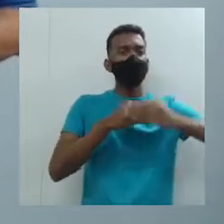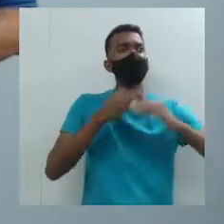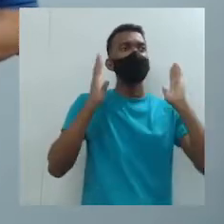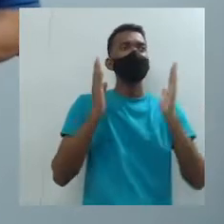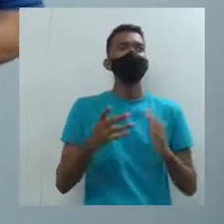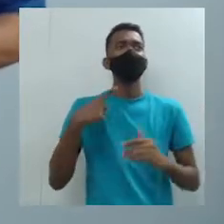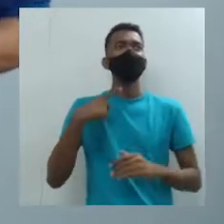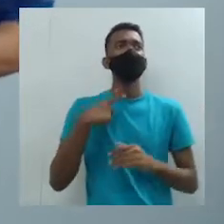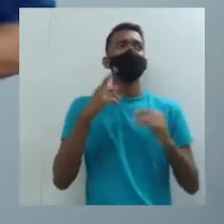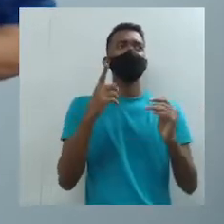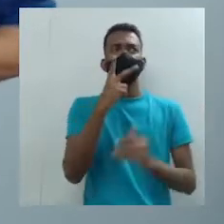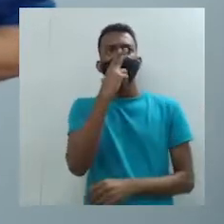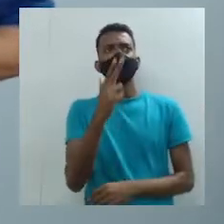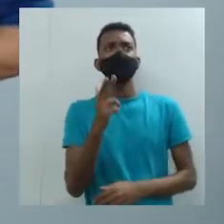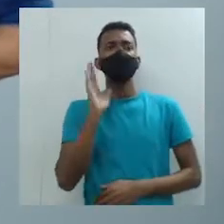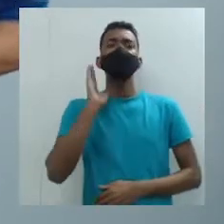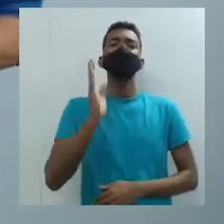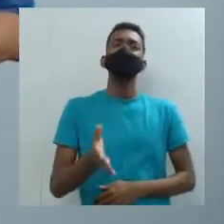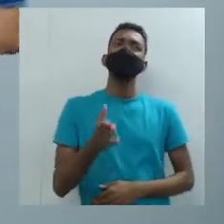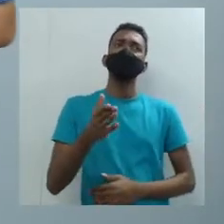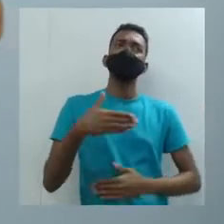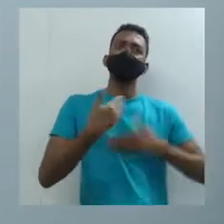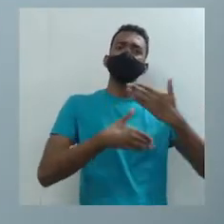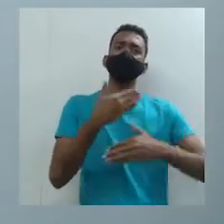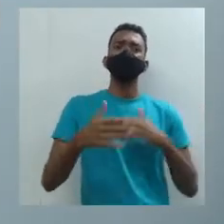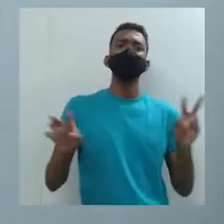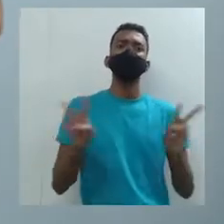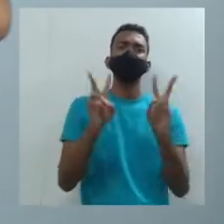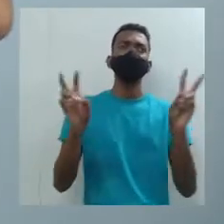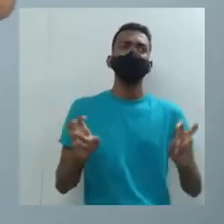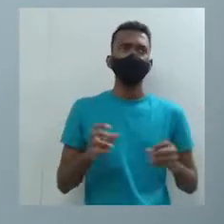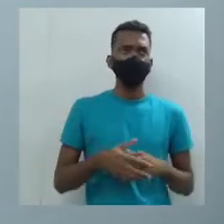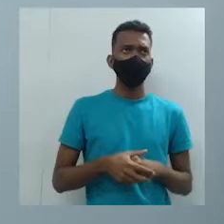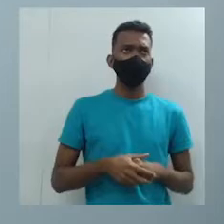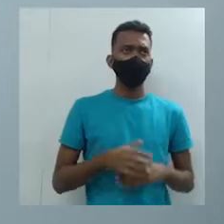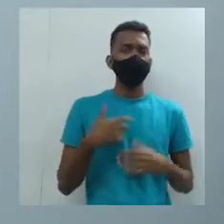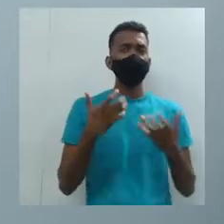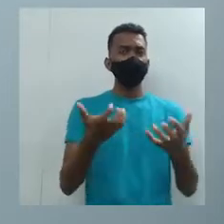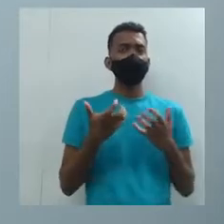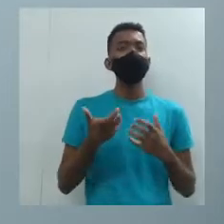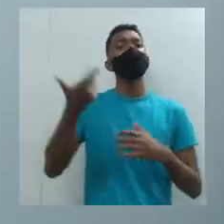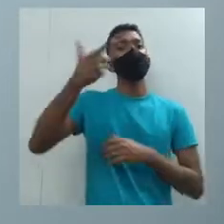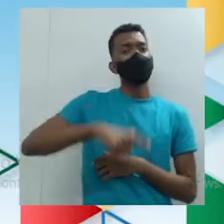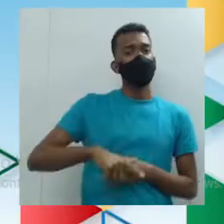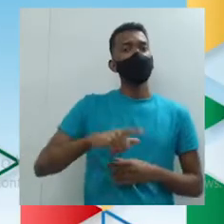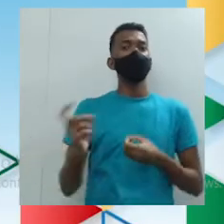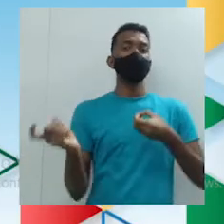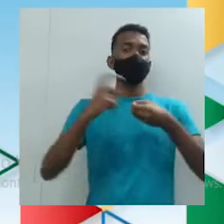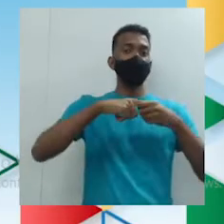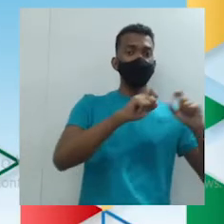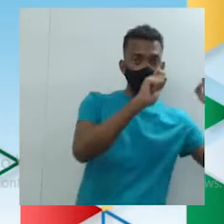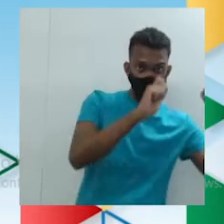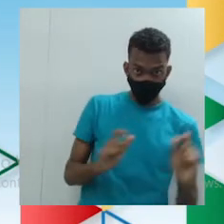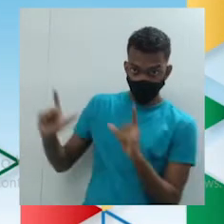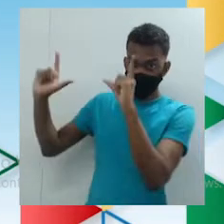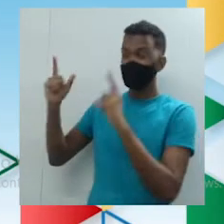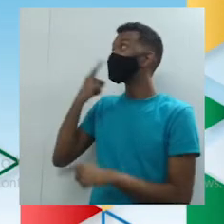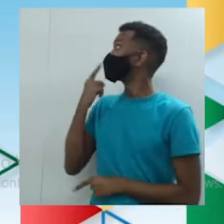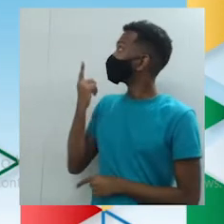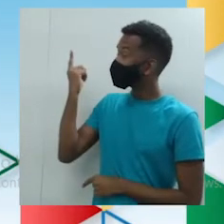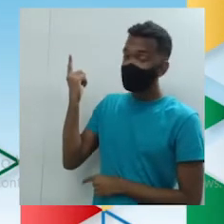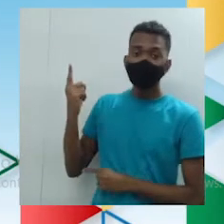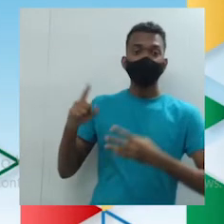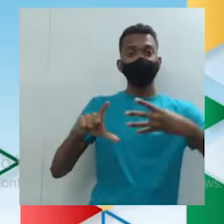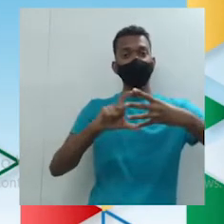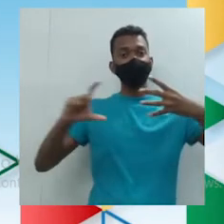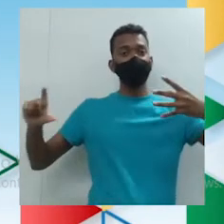nosso estudante ter um pouco da ideia da construção aí desse trecho? Então, eu gostaria, mais uma vez, voltasse aqui na tela essa